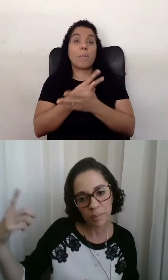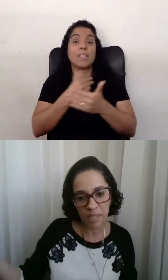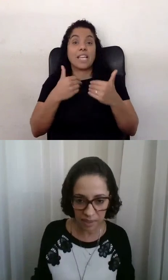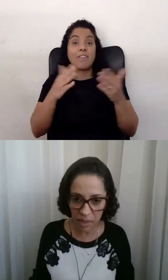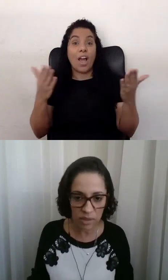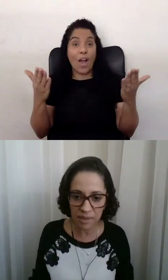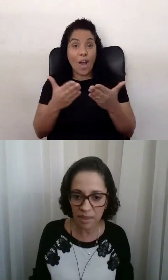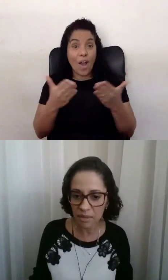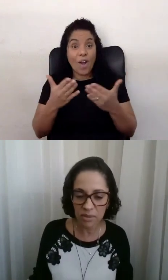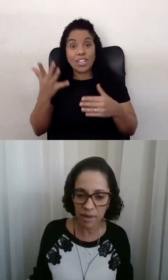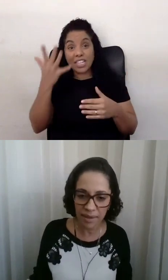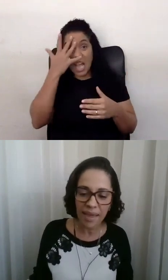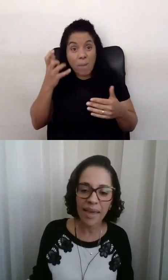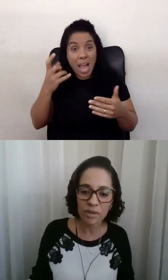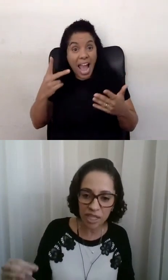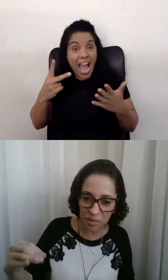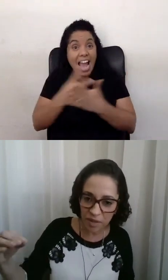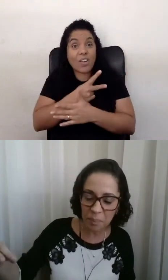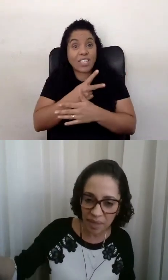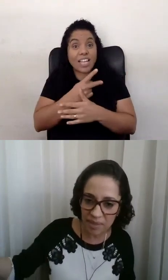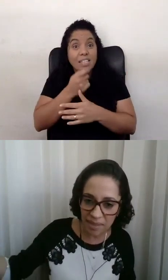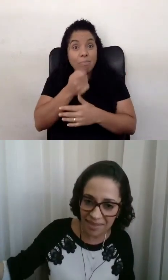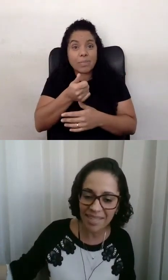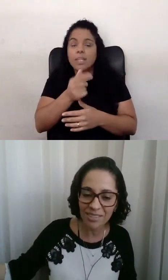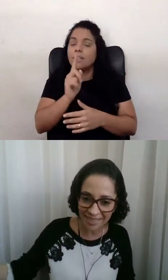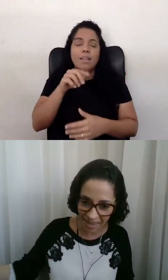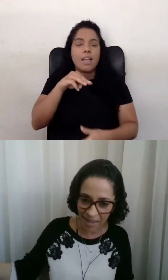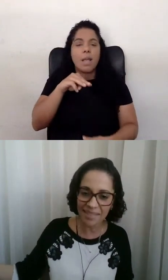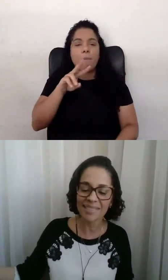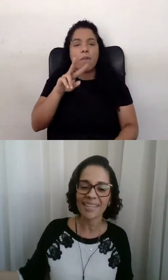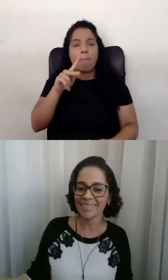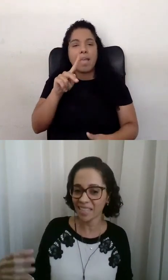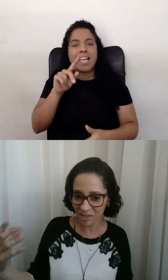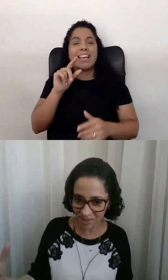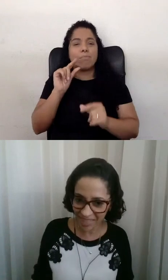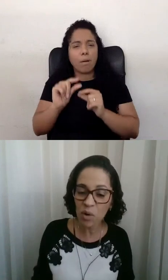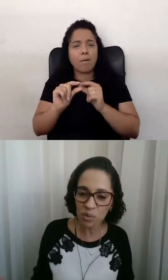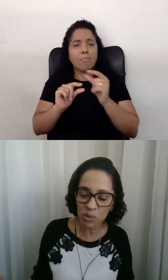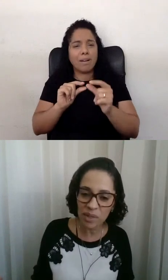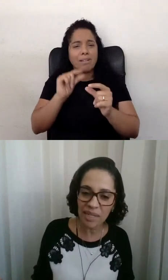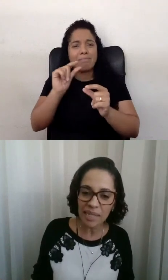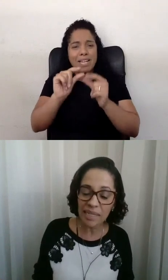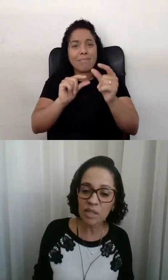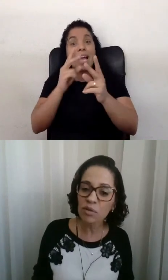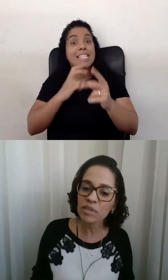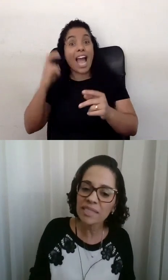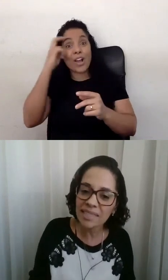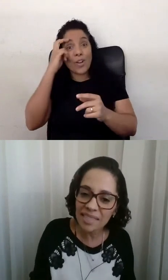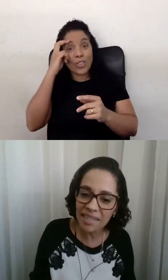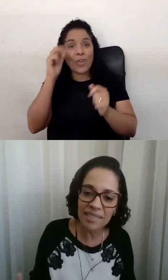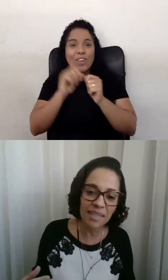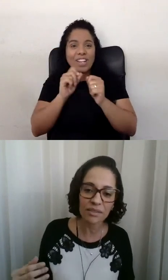hoje e amanhã está acontecendo, não é. É os MVPs aí sendo entregues, tanto na cultura e com